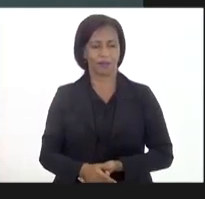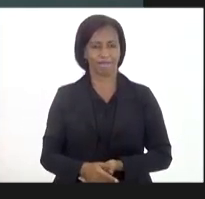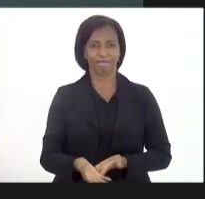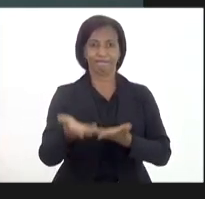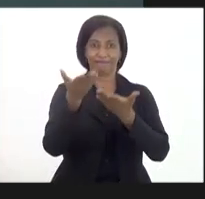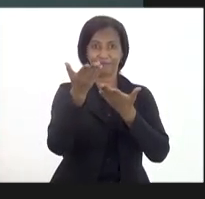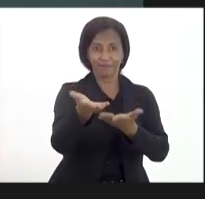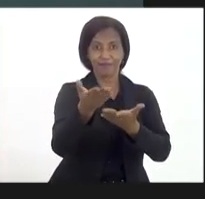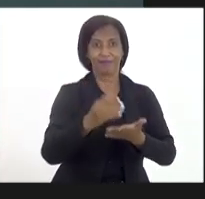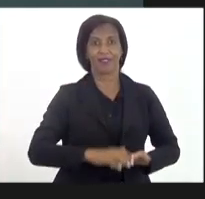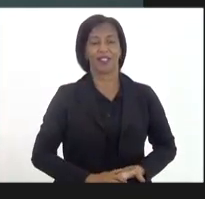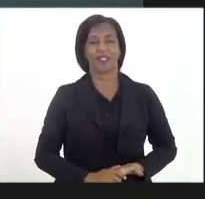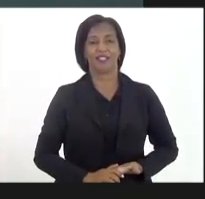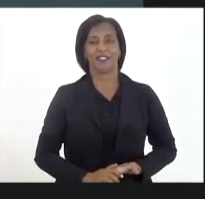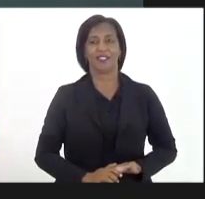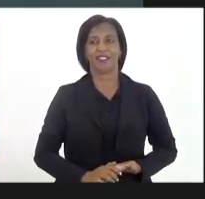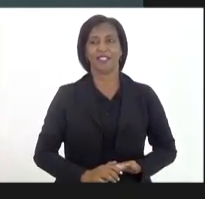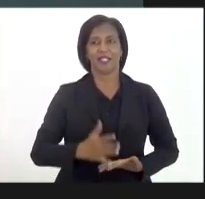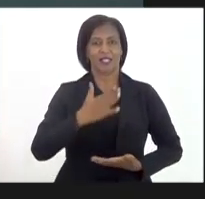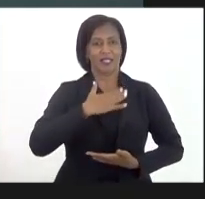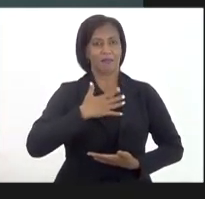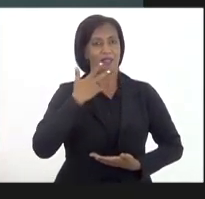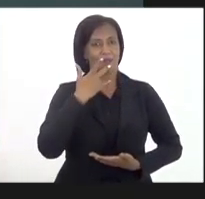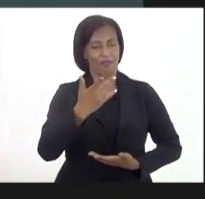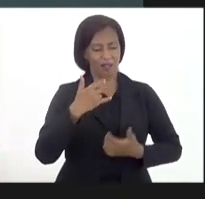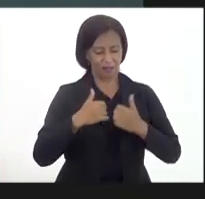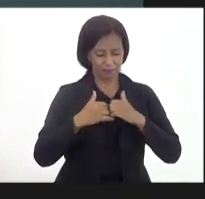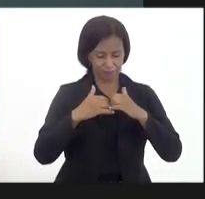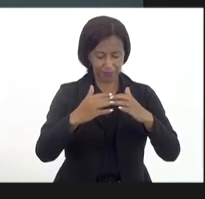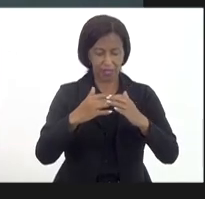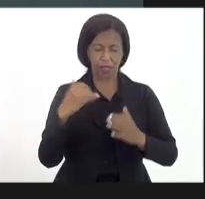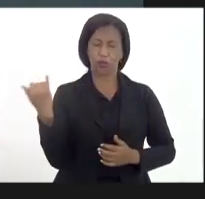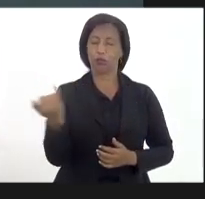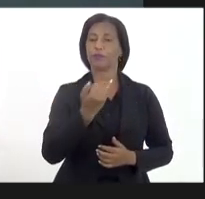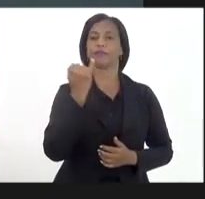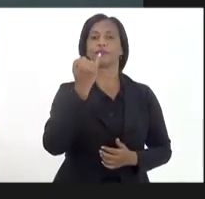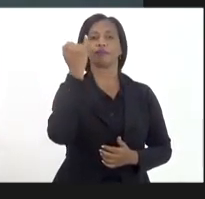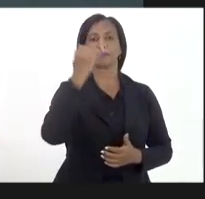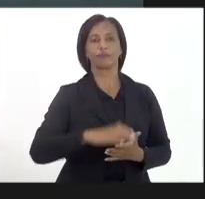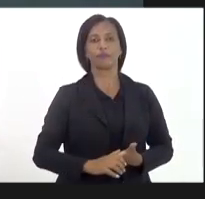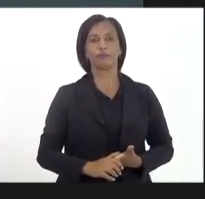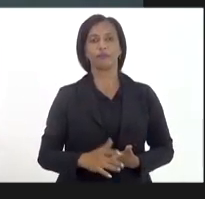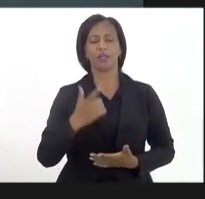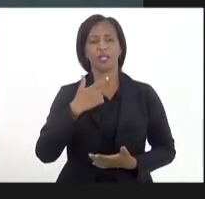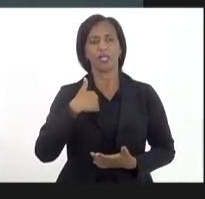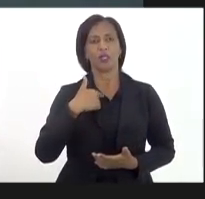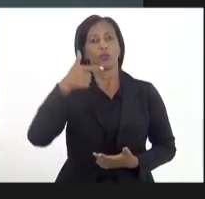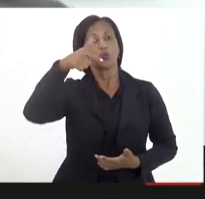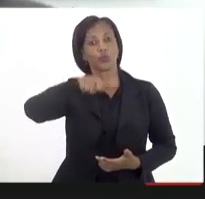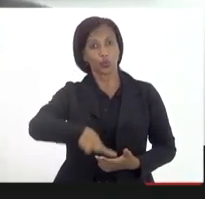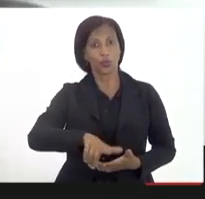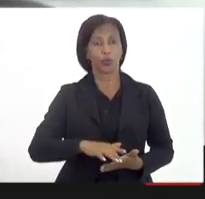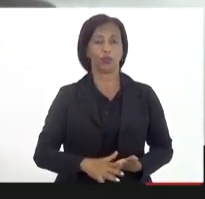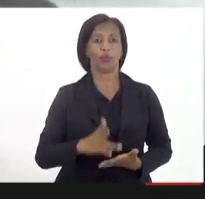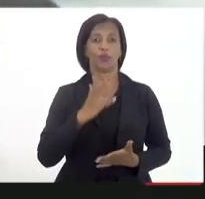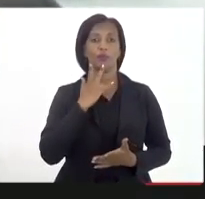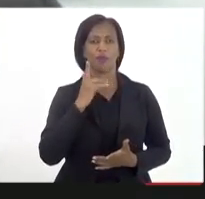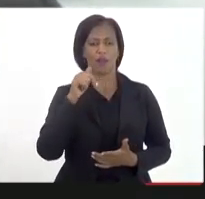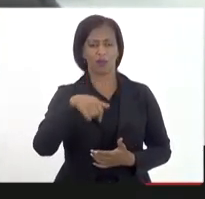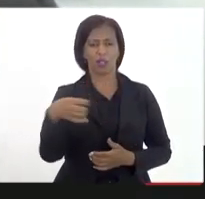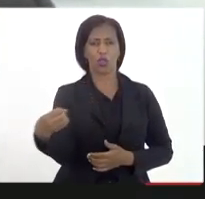destaca algo que eu não mencionei no meu na minha fala Inicial que é fundamental eu por ocasião mais uma vez dizendo da